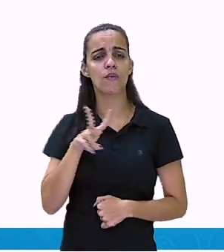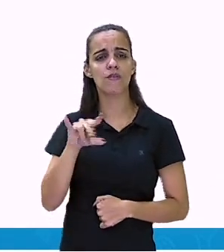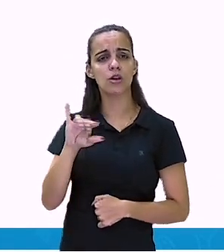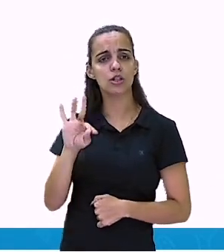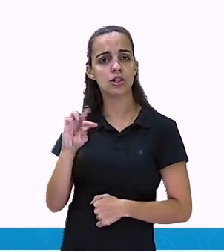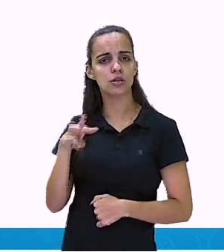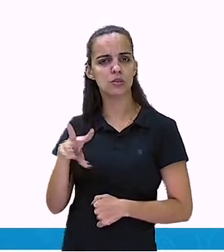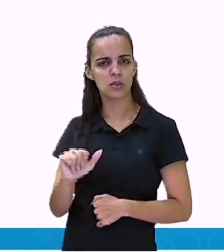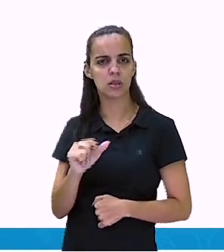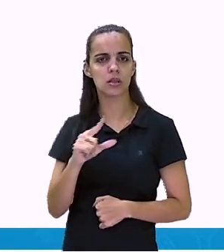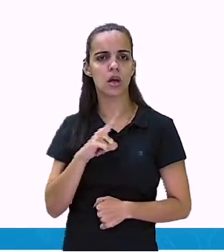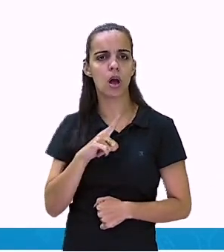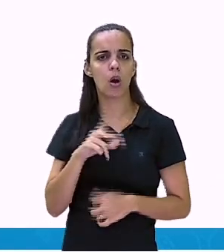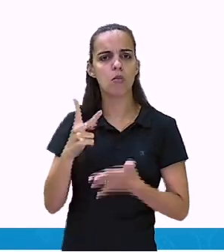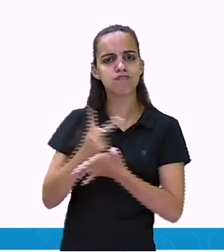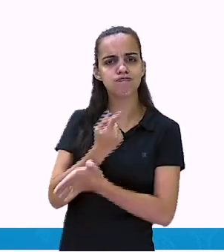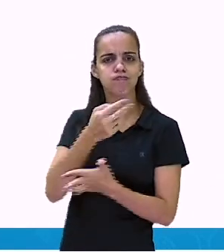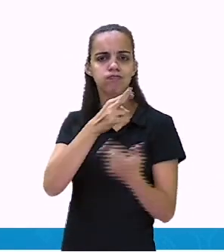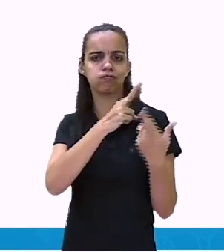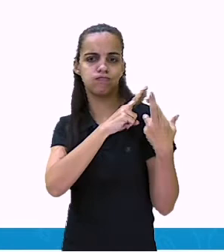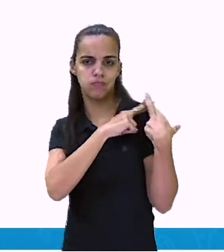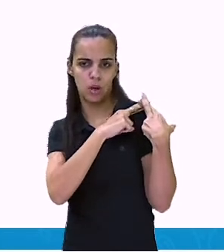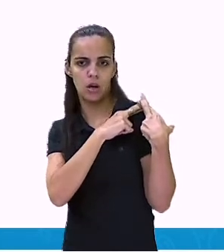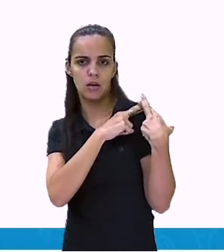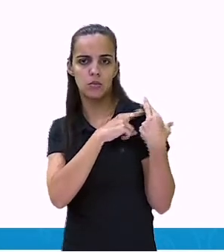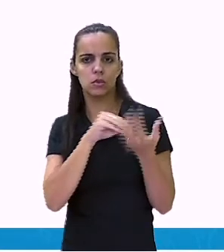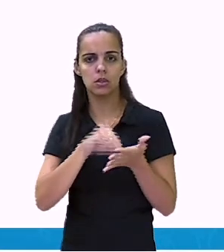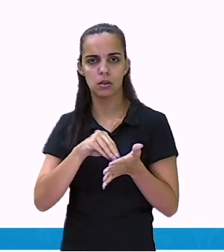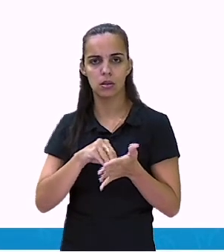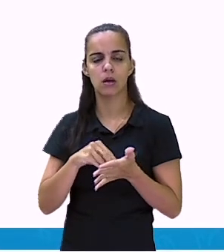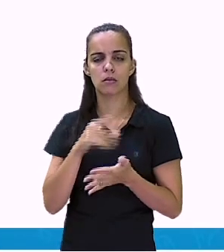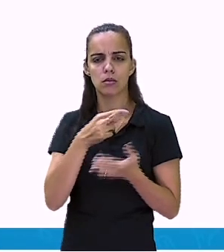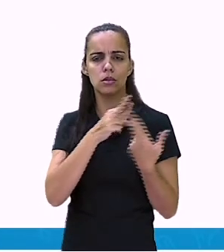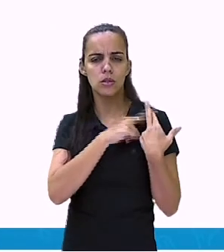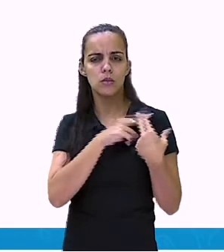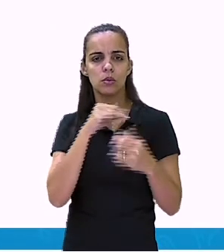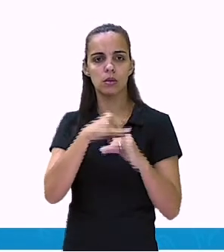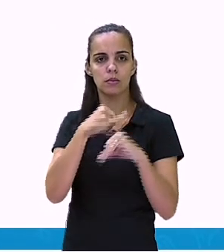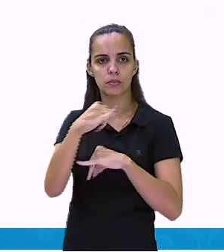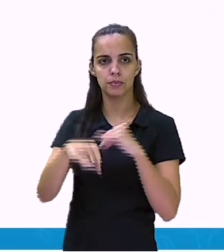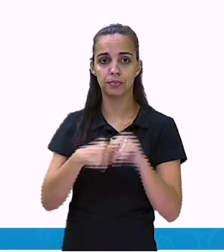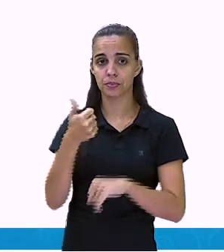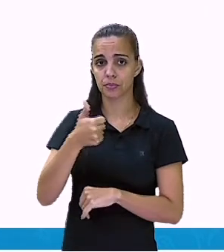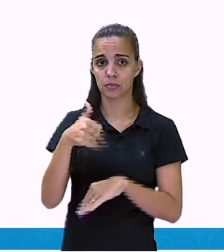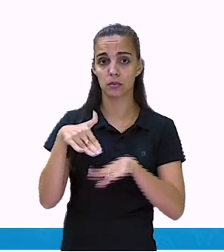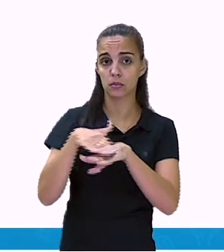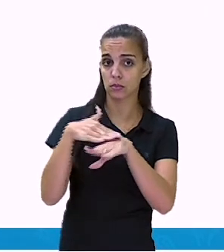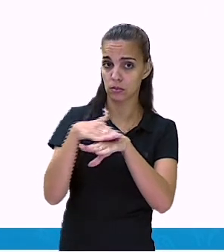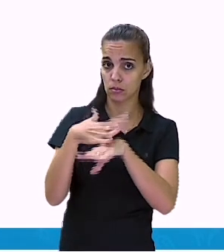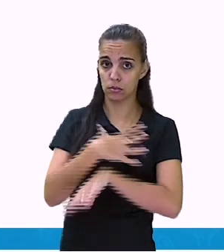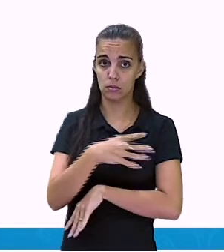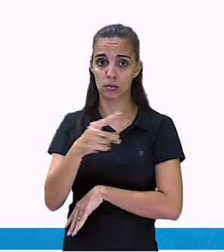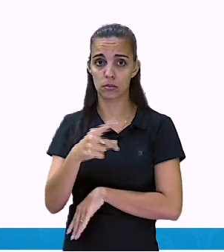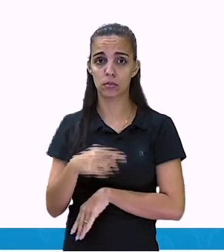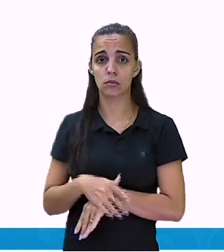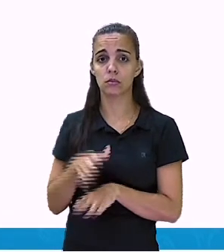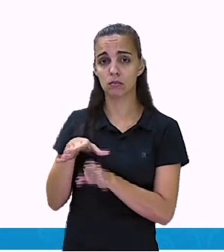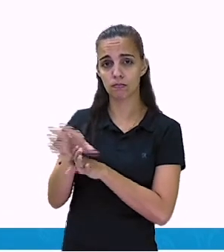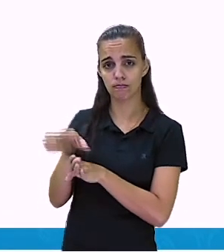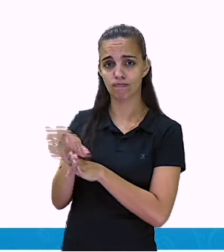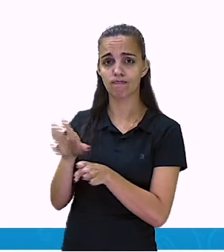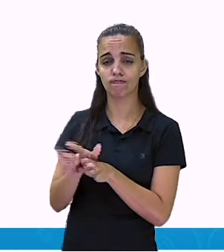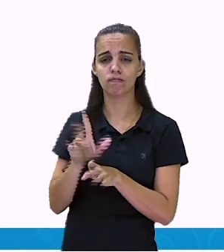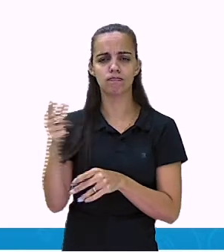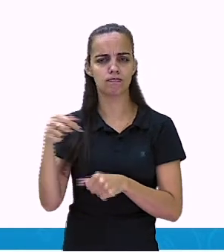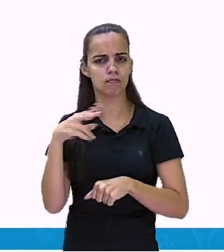sejam vítimas do uso irresponsável da internet. Eu trouxe aqui algumas sugestões. Primeiro, conversar com o filho e